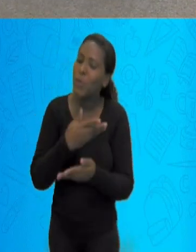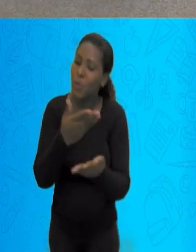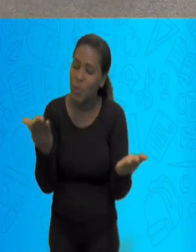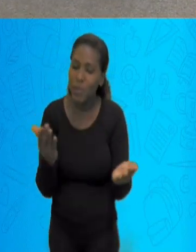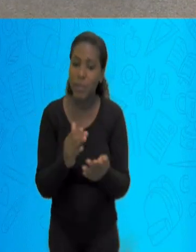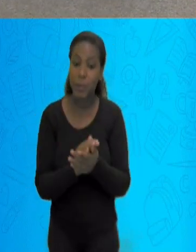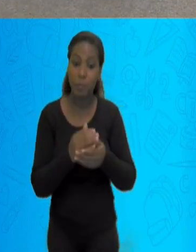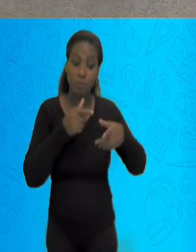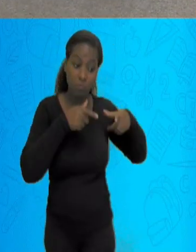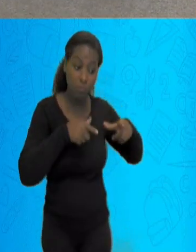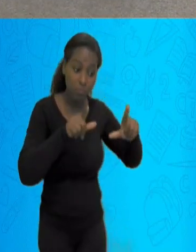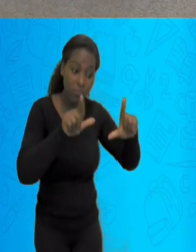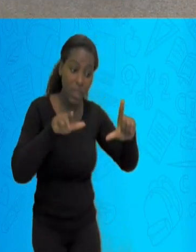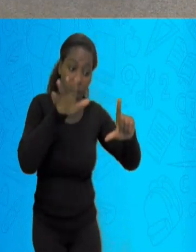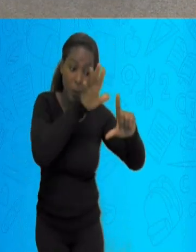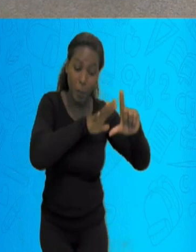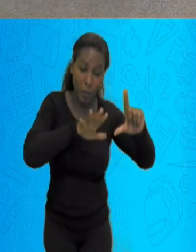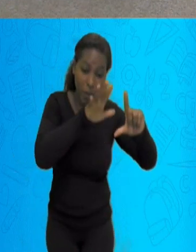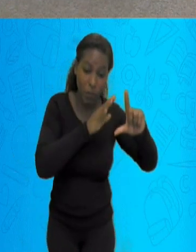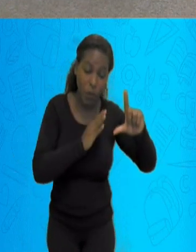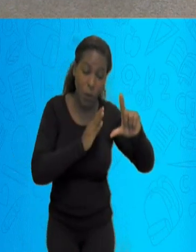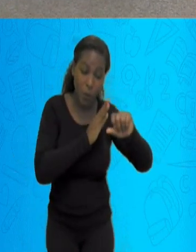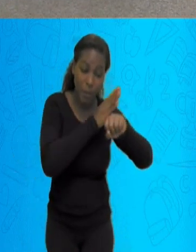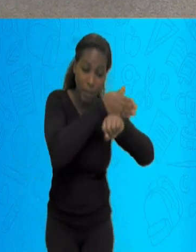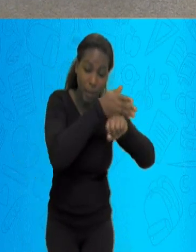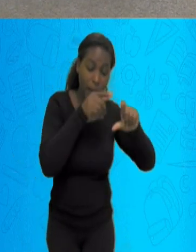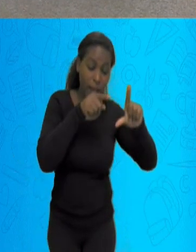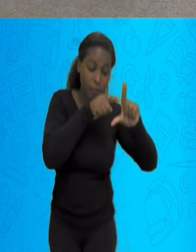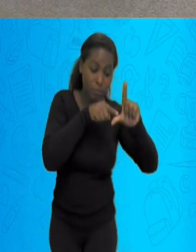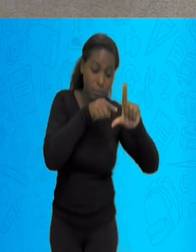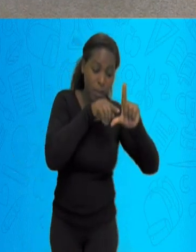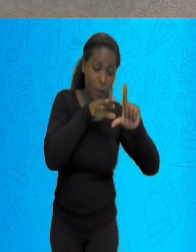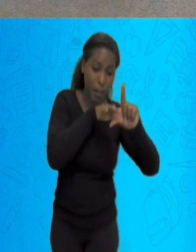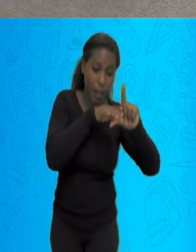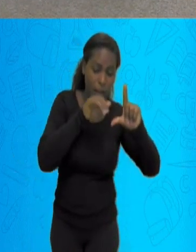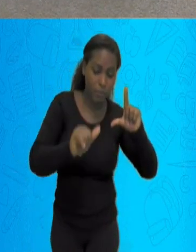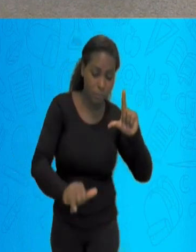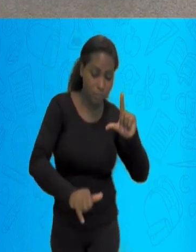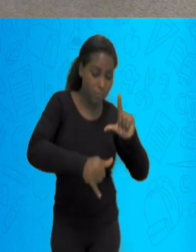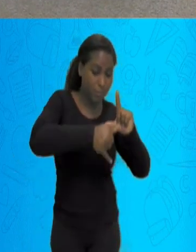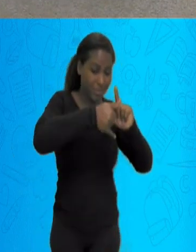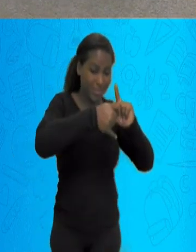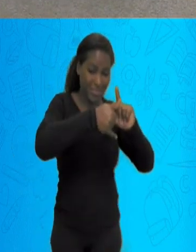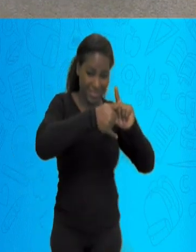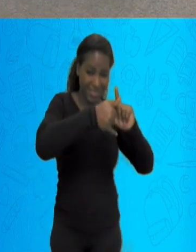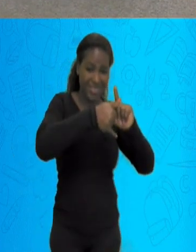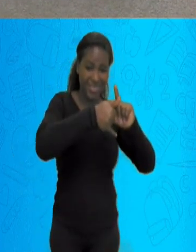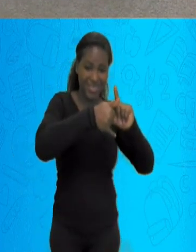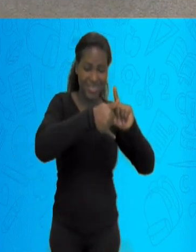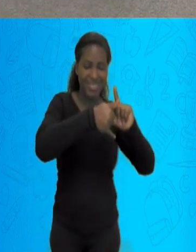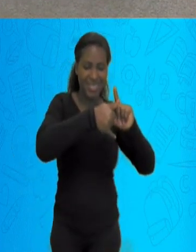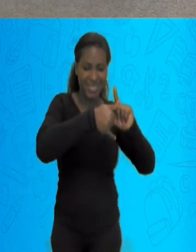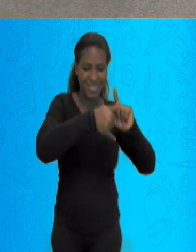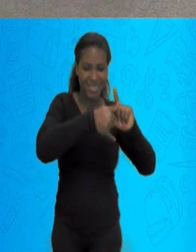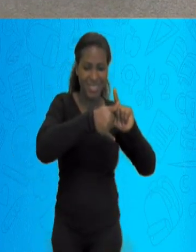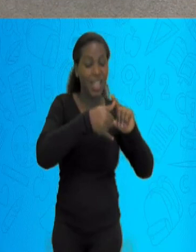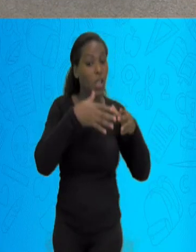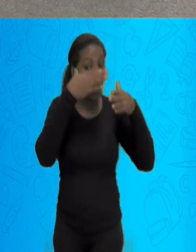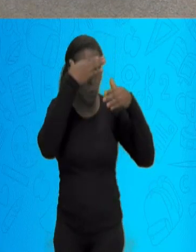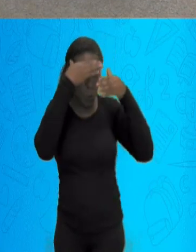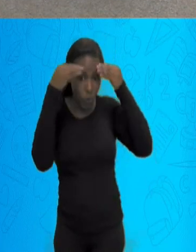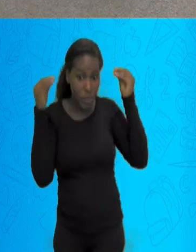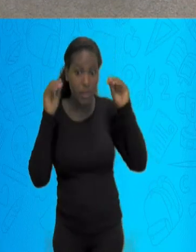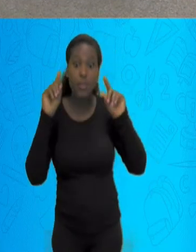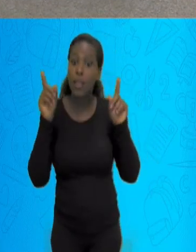plataforma SMED-GV, basta apontar a câmera do seu celular para a imagem que aparece no canto da tela. E não se esqueça